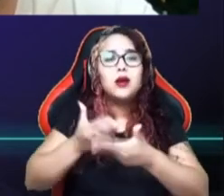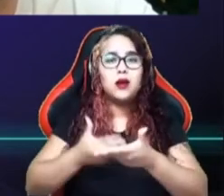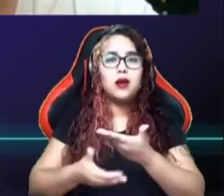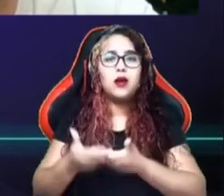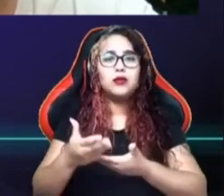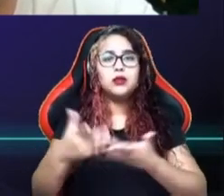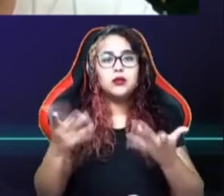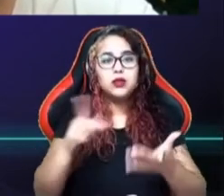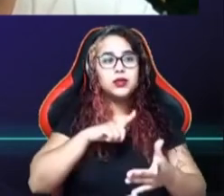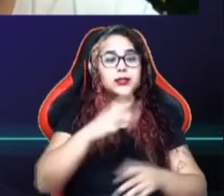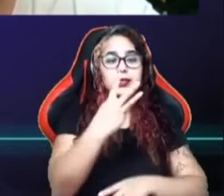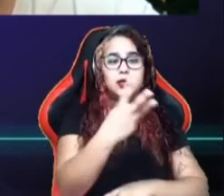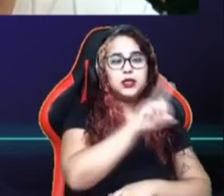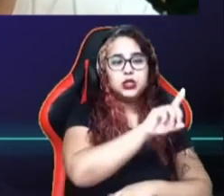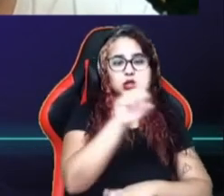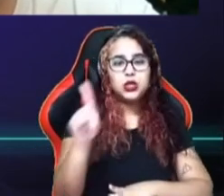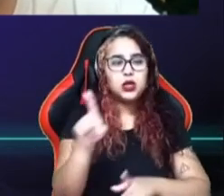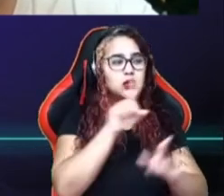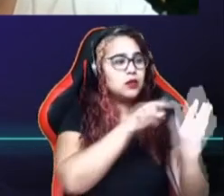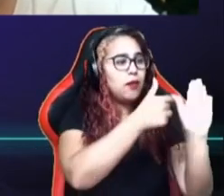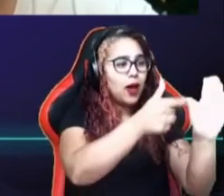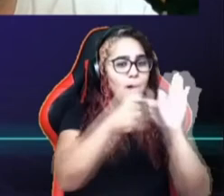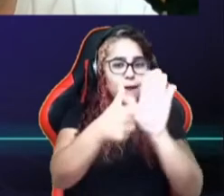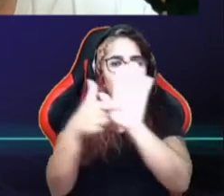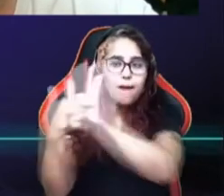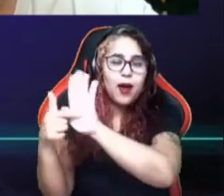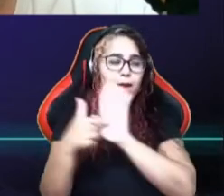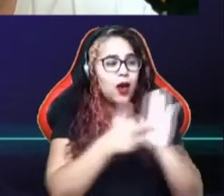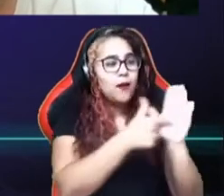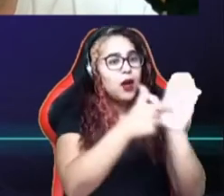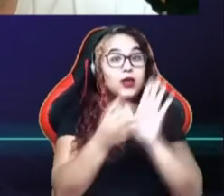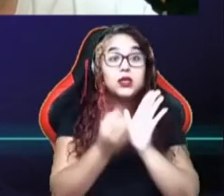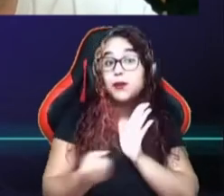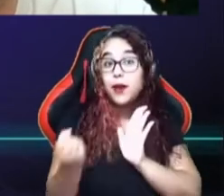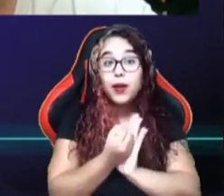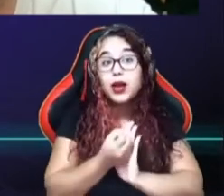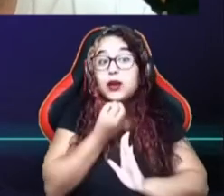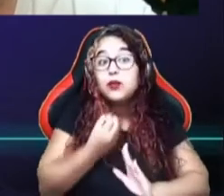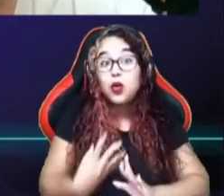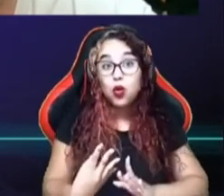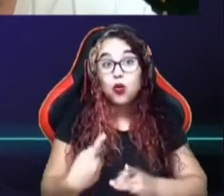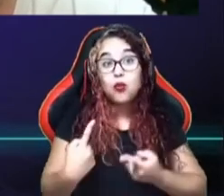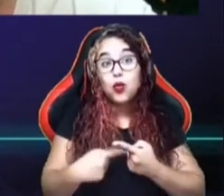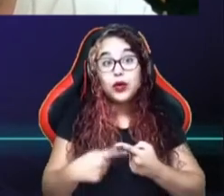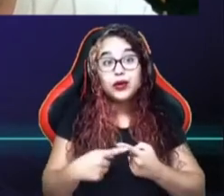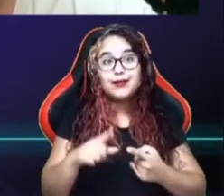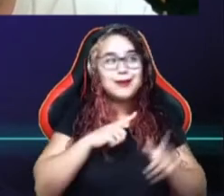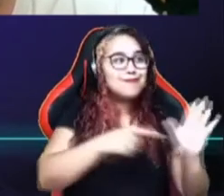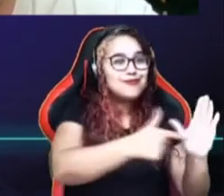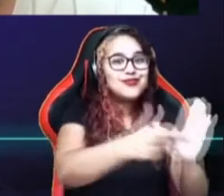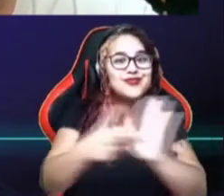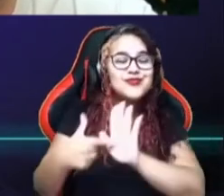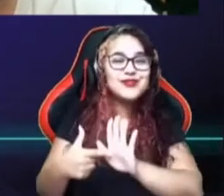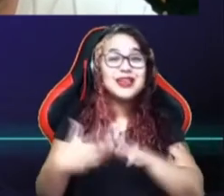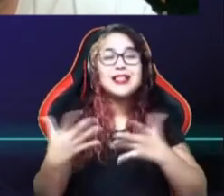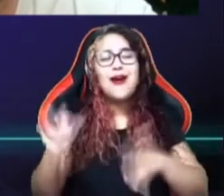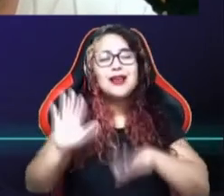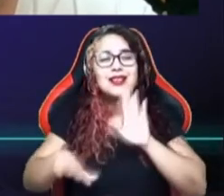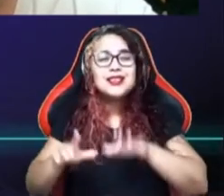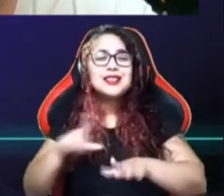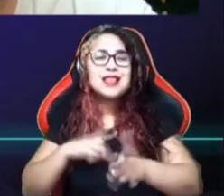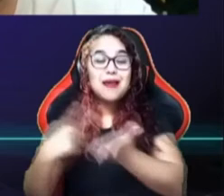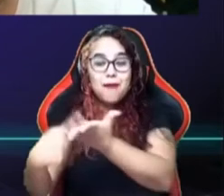hoje a gente entra já com uma terceira fase, que é de certas marcas falando, pô, eu quero estar, né, no